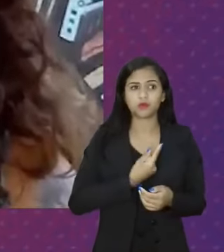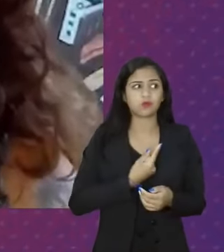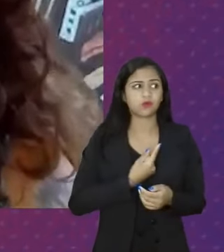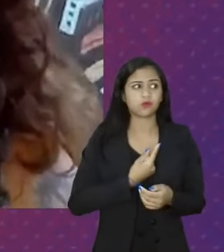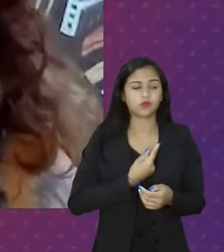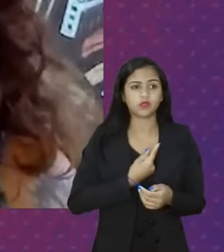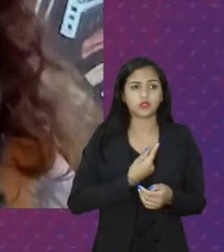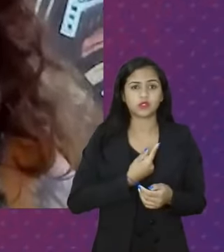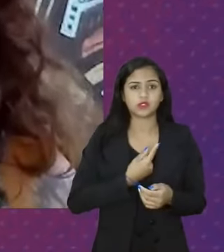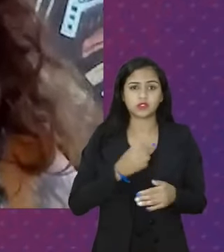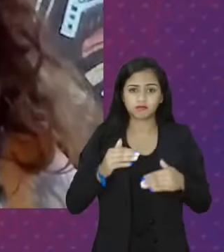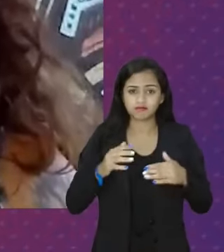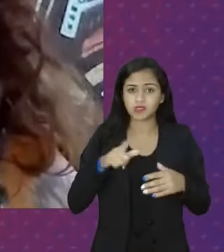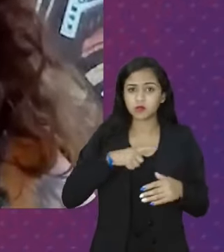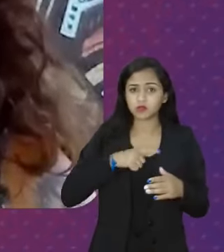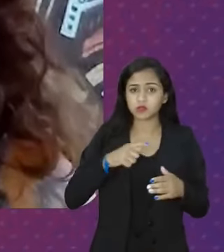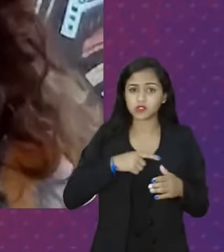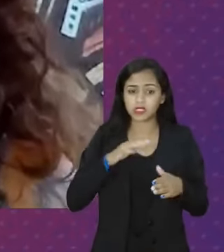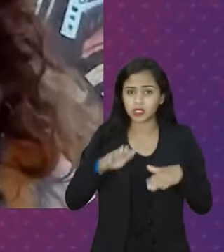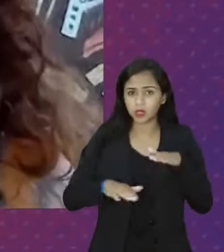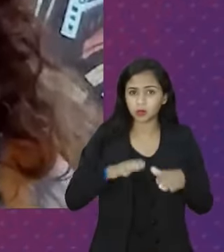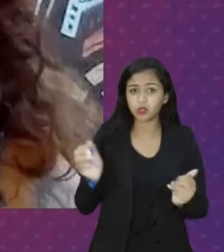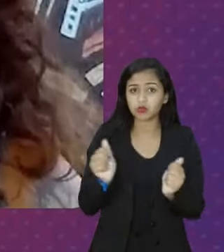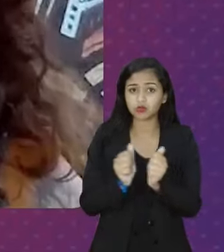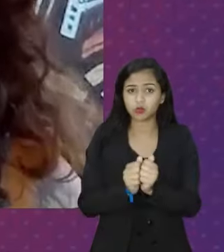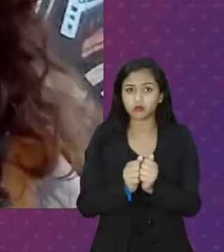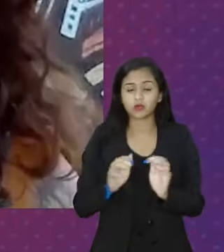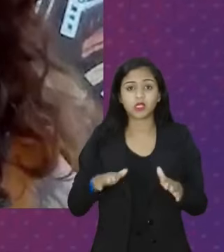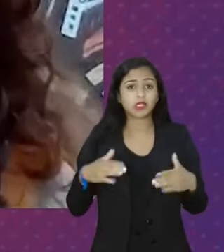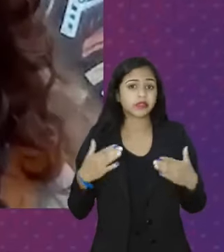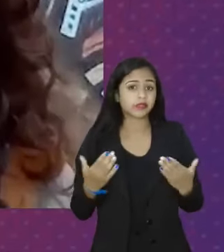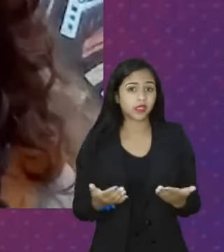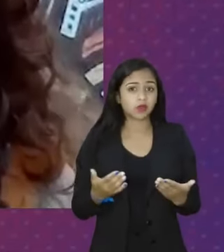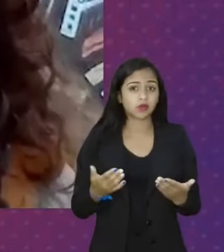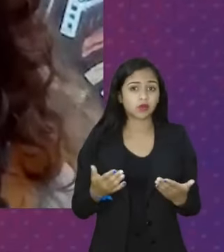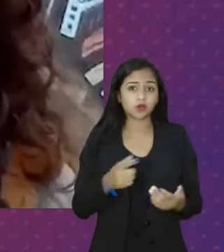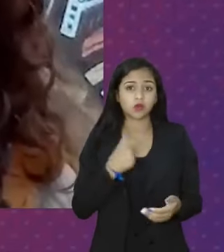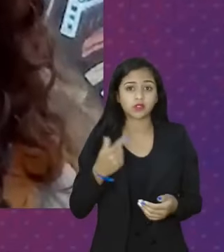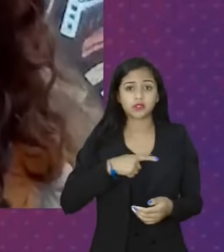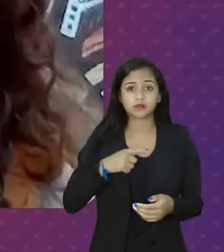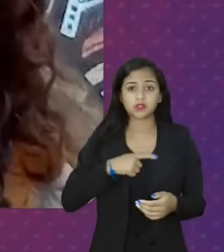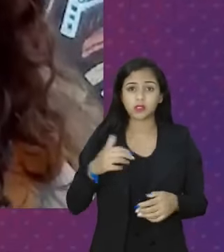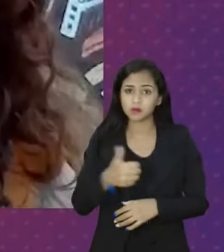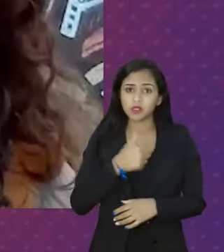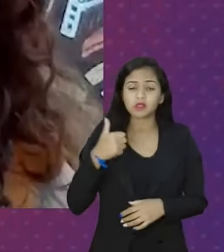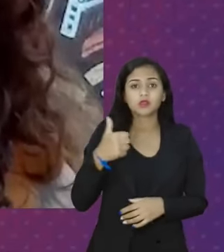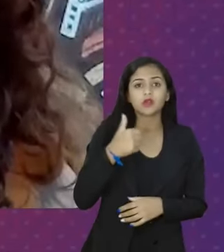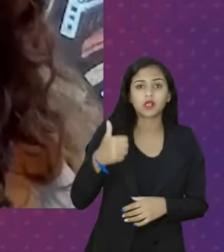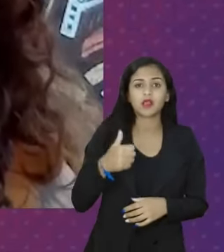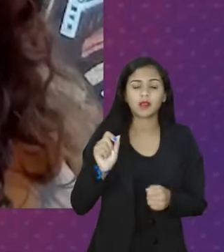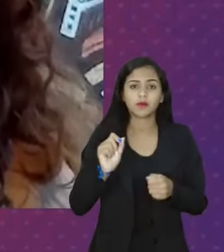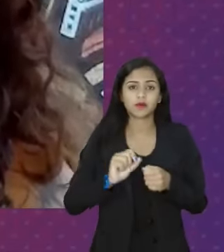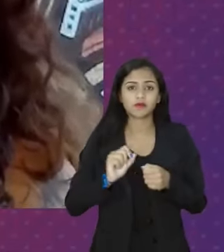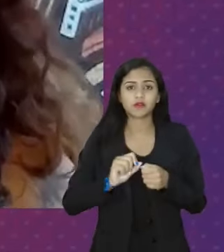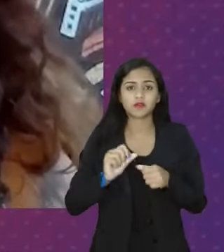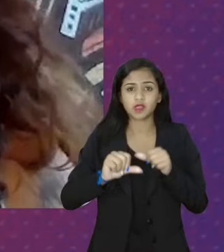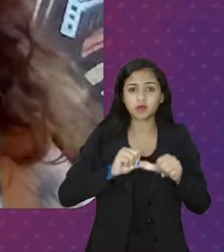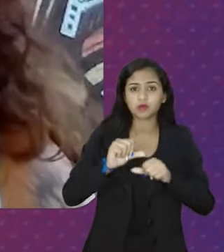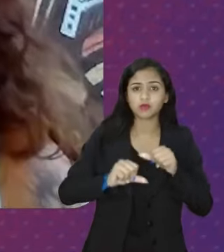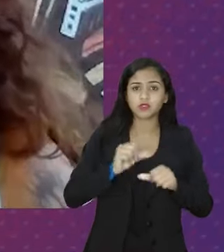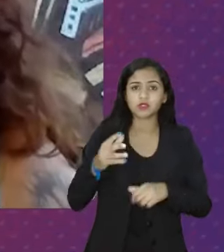tem muito para caminhar. Mas já que, por enquanto, é isso que a gente está, então a gente tem que tentar fazer o melhor para que a gente possa mudar um pouco